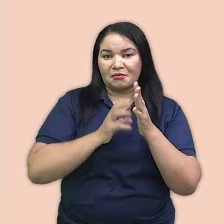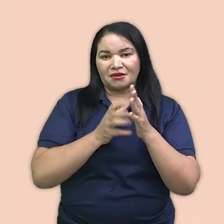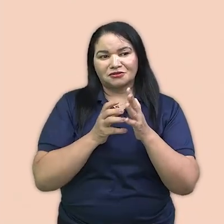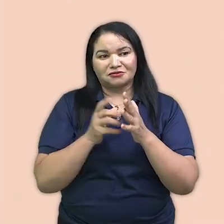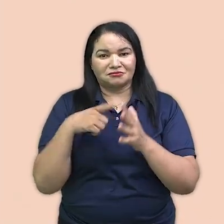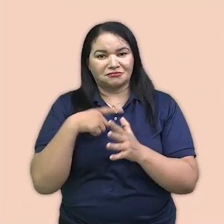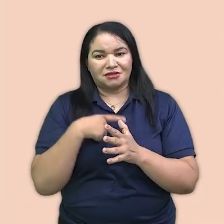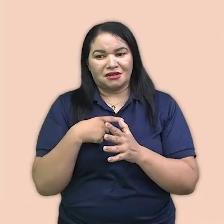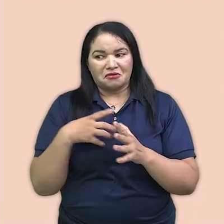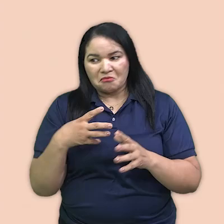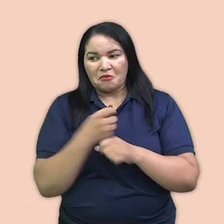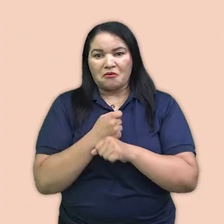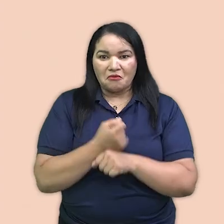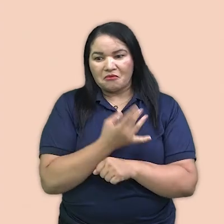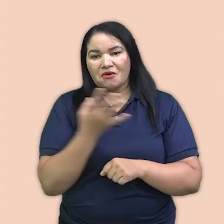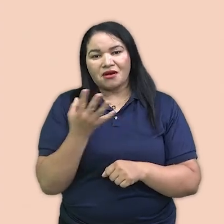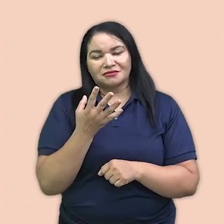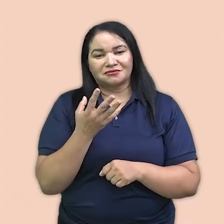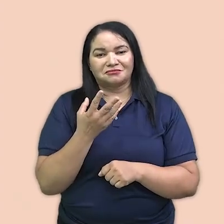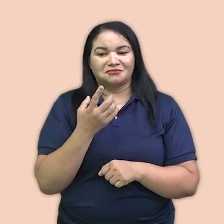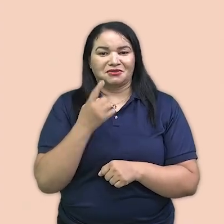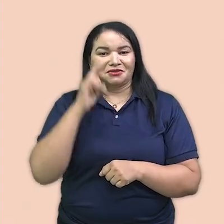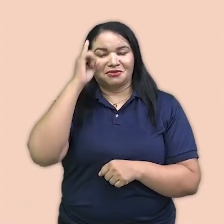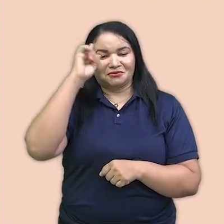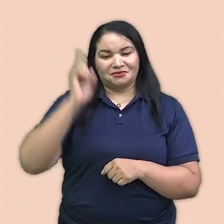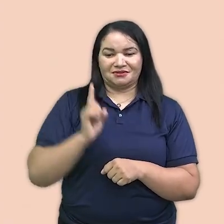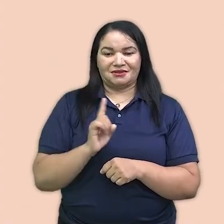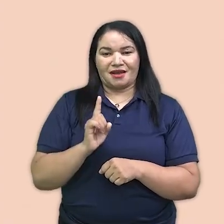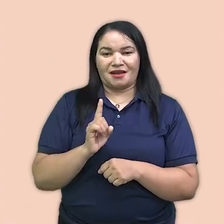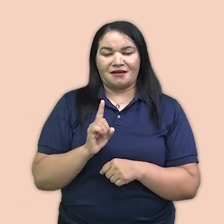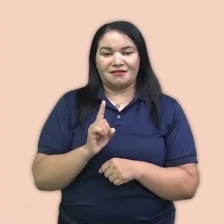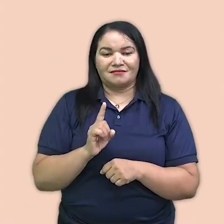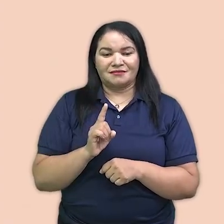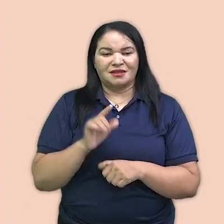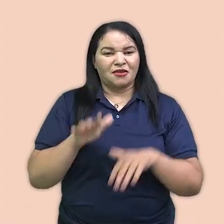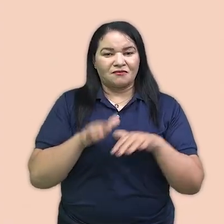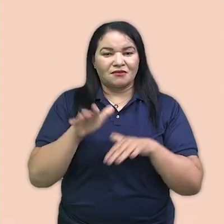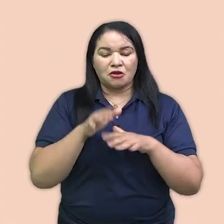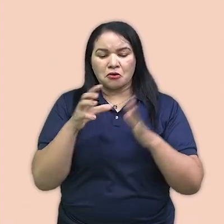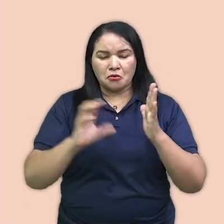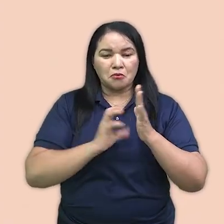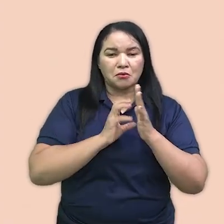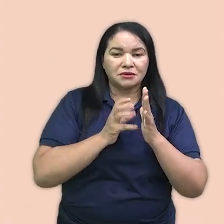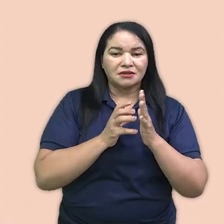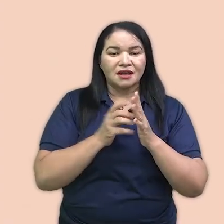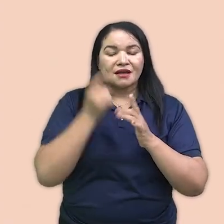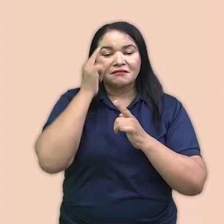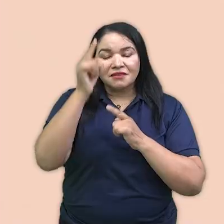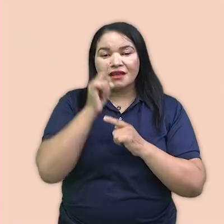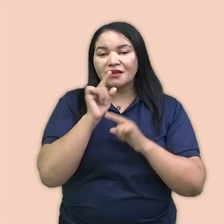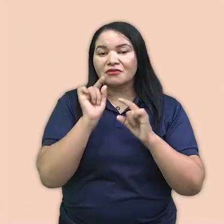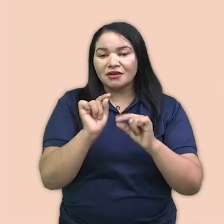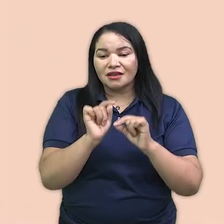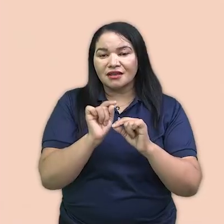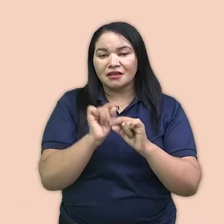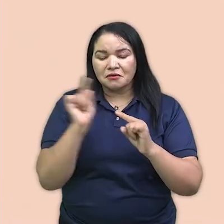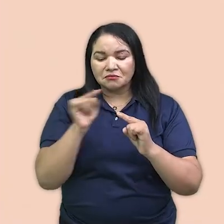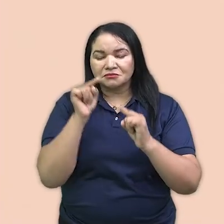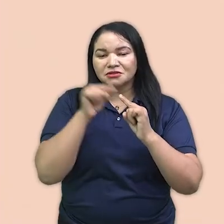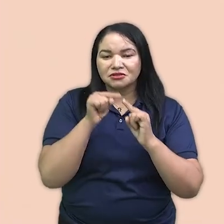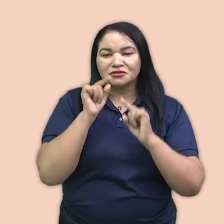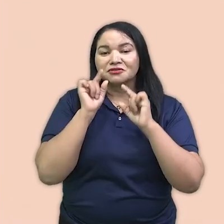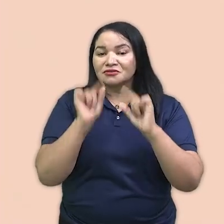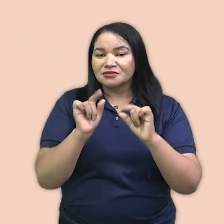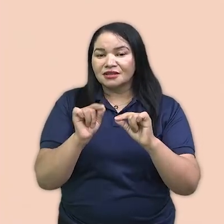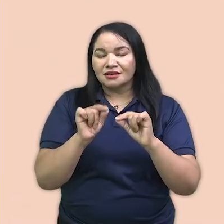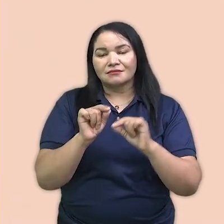partidos políticos tem. Né? Que são tantos partidos políticos que a gente não sabe nem o que faz realmente, qual é a ideia daquele partido, qual é a